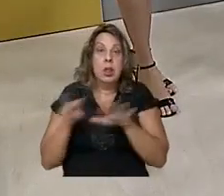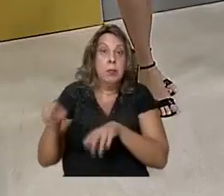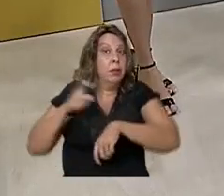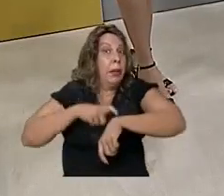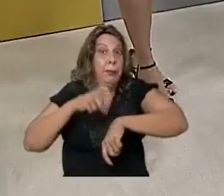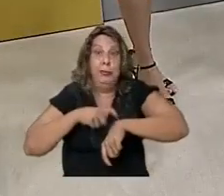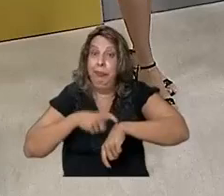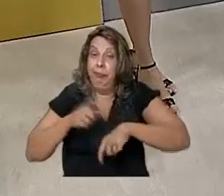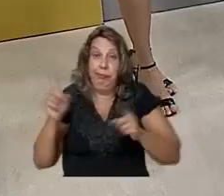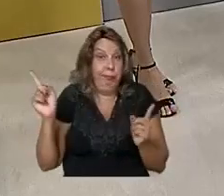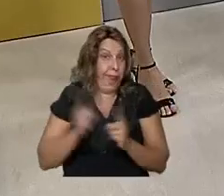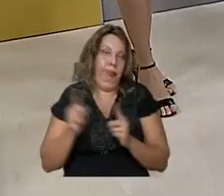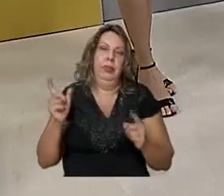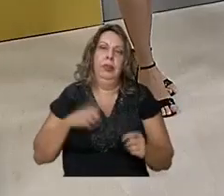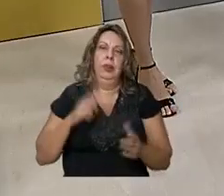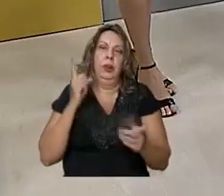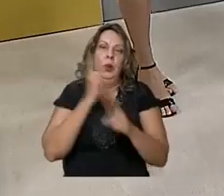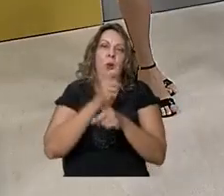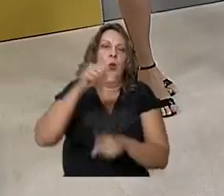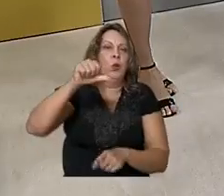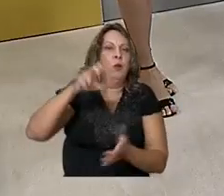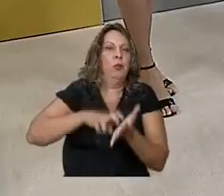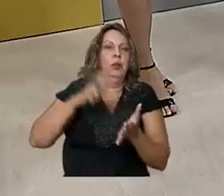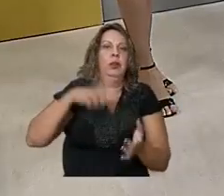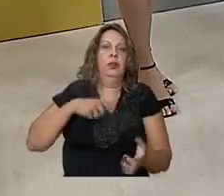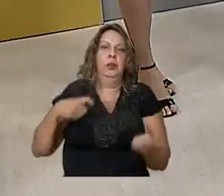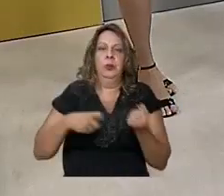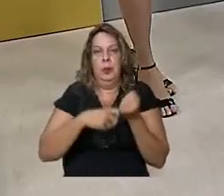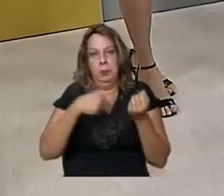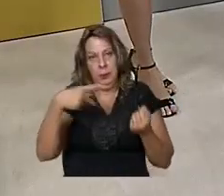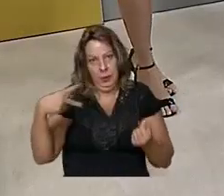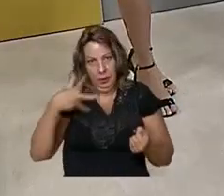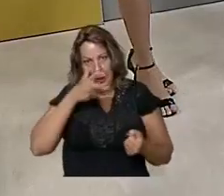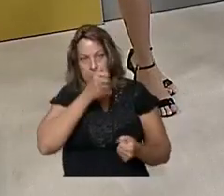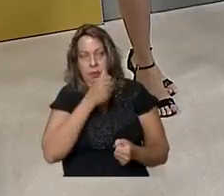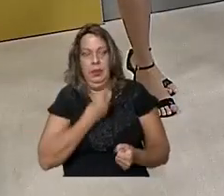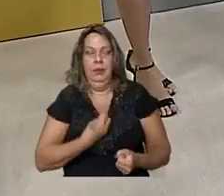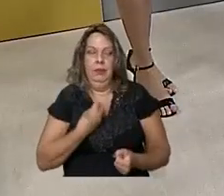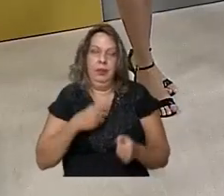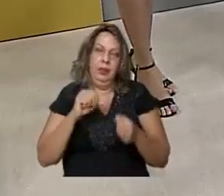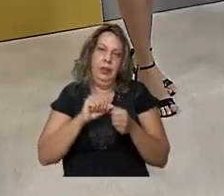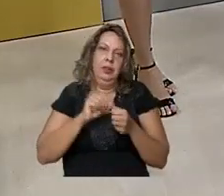tempo tá acabando. A gente se encontra às 9 da manhã com mais um... Caju Cap,